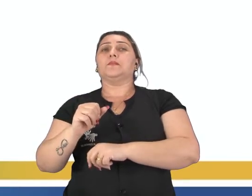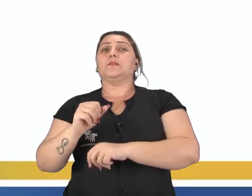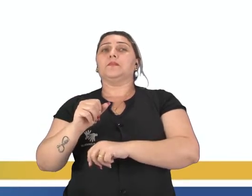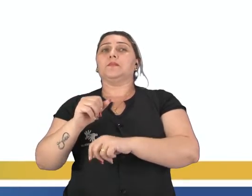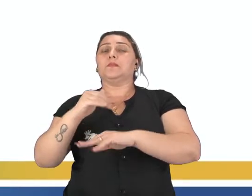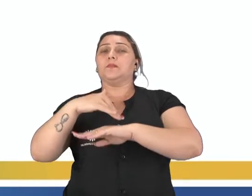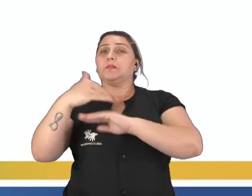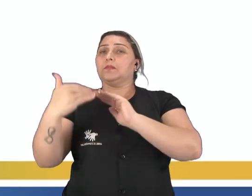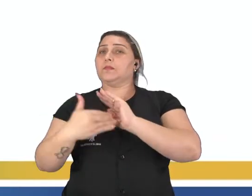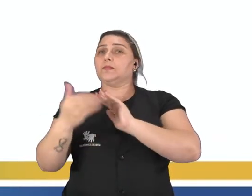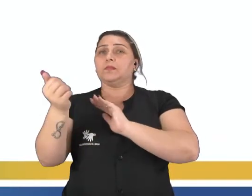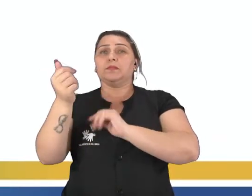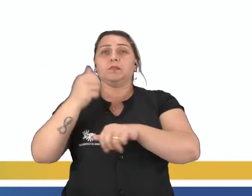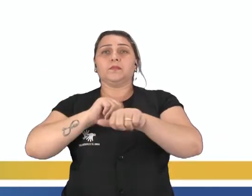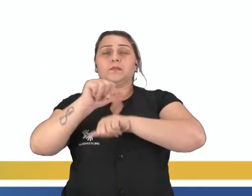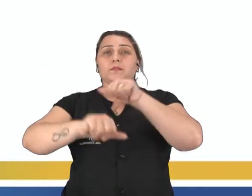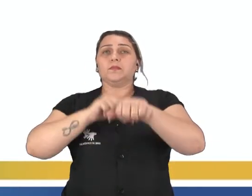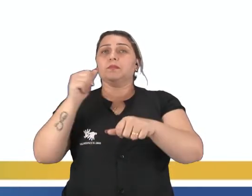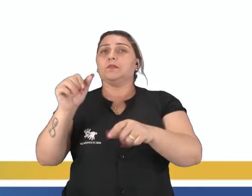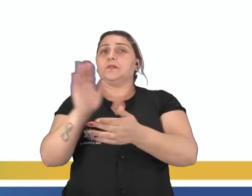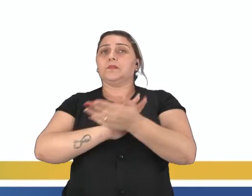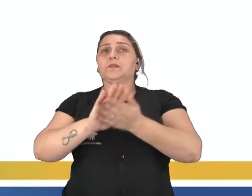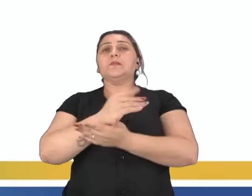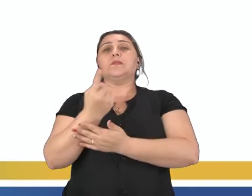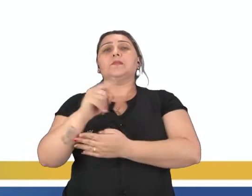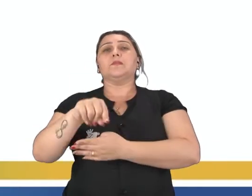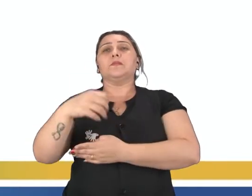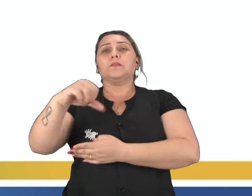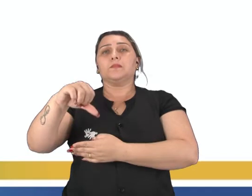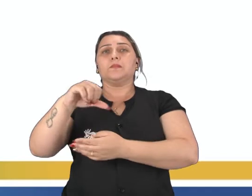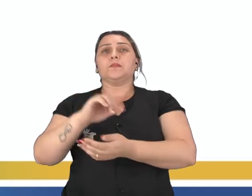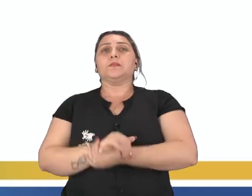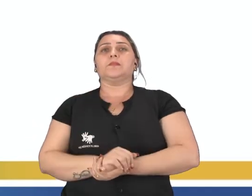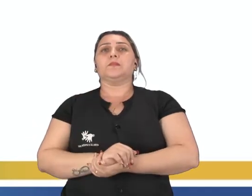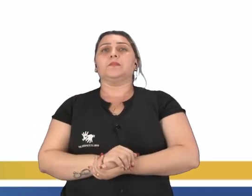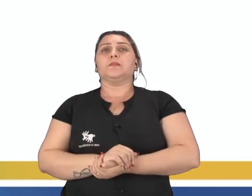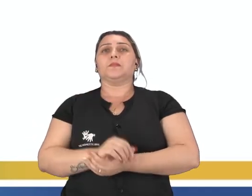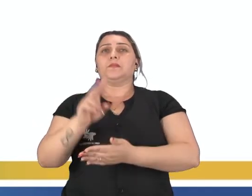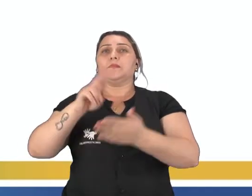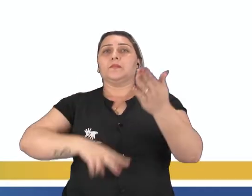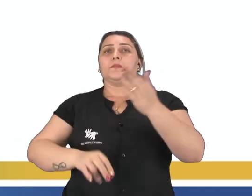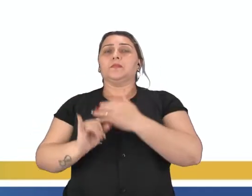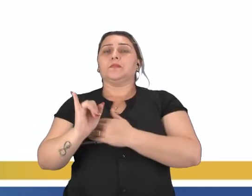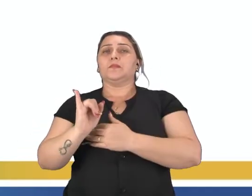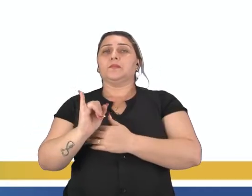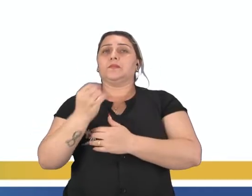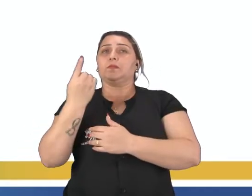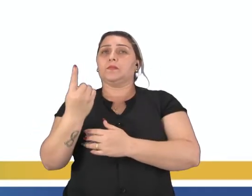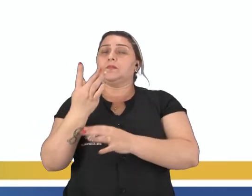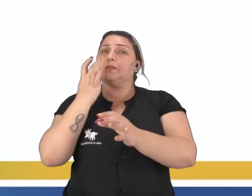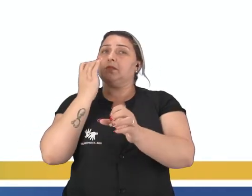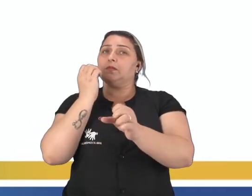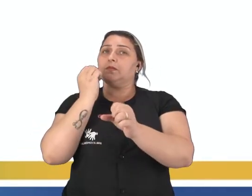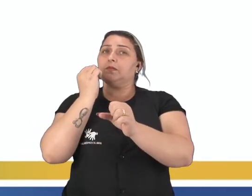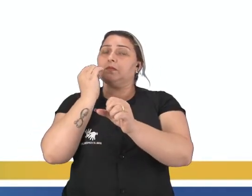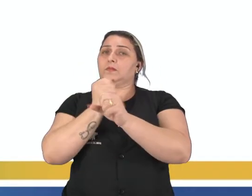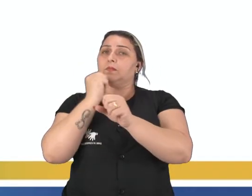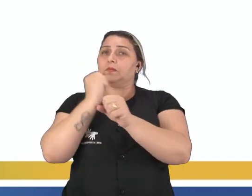altera. Então, eu tenho 1,9, né? E lê-se 1 inteiro e